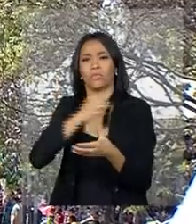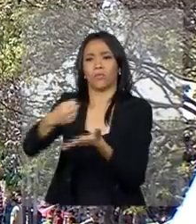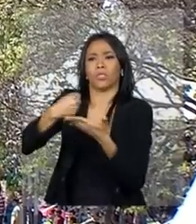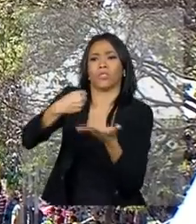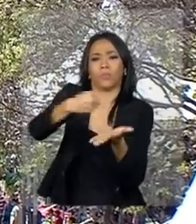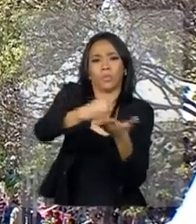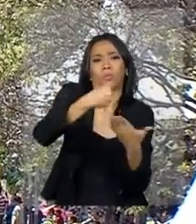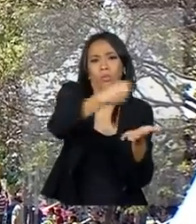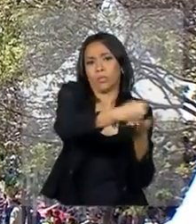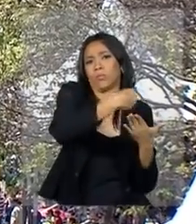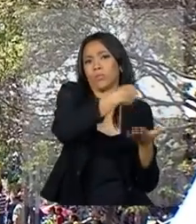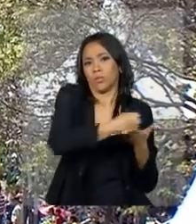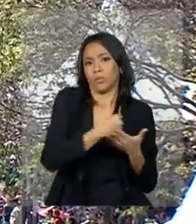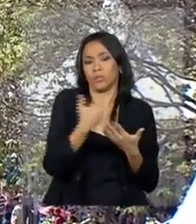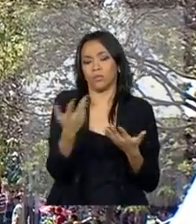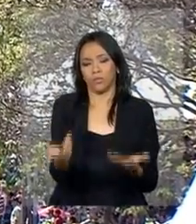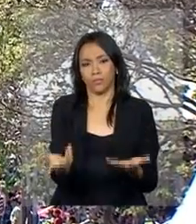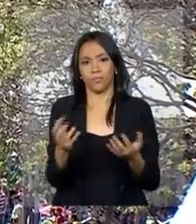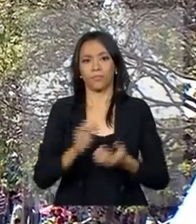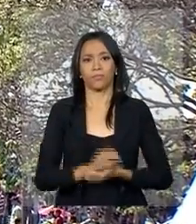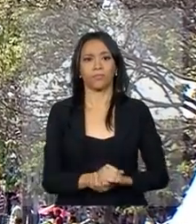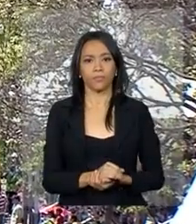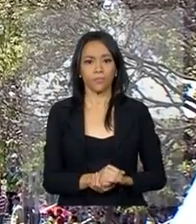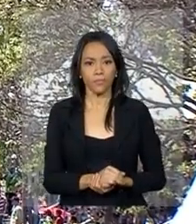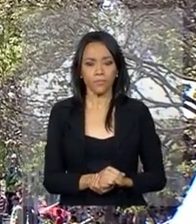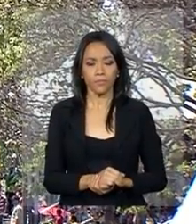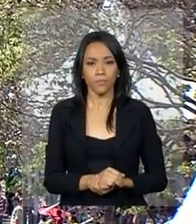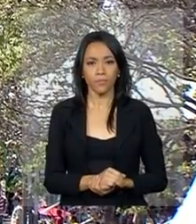parte de desminagem,